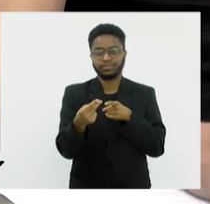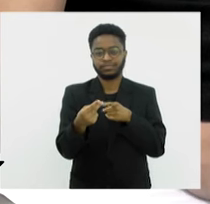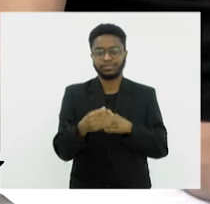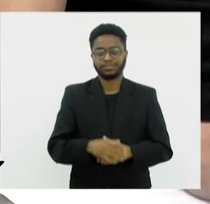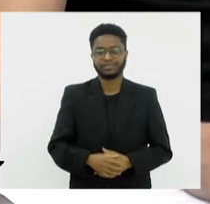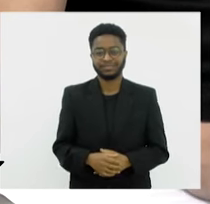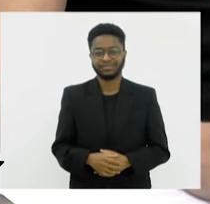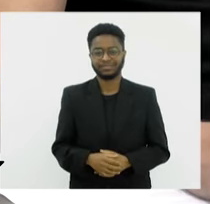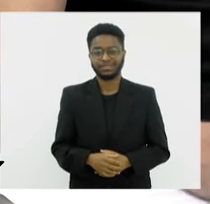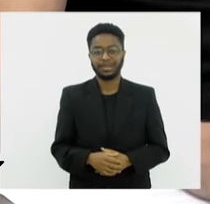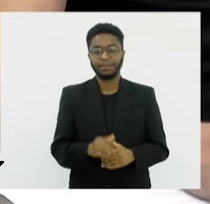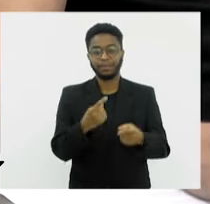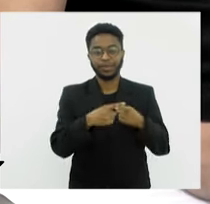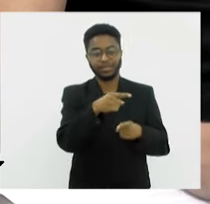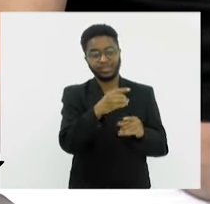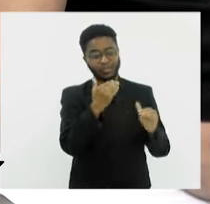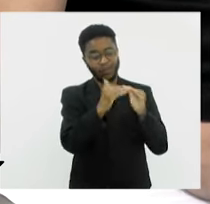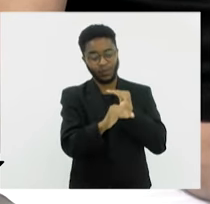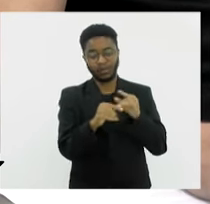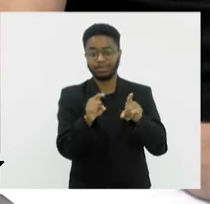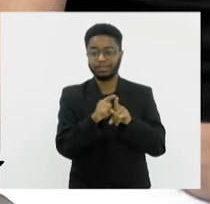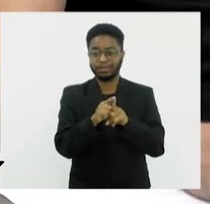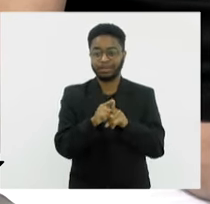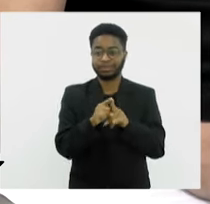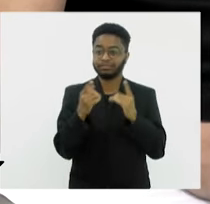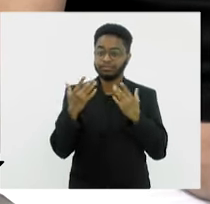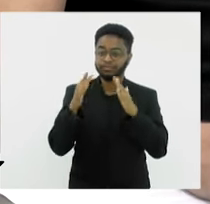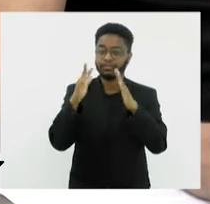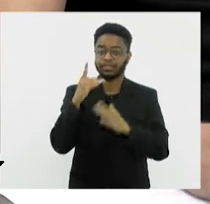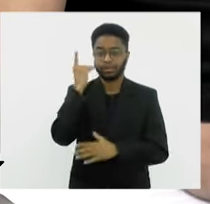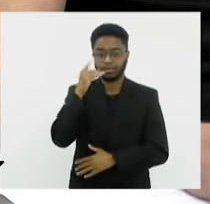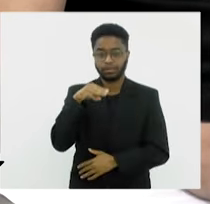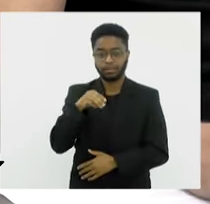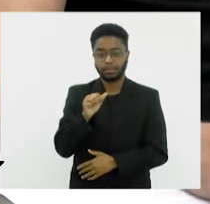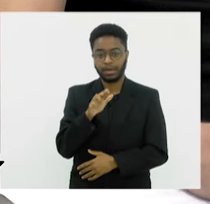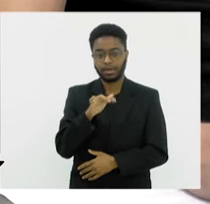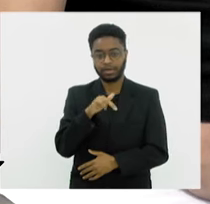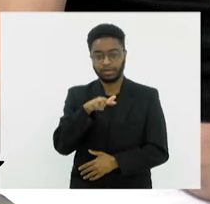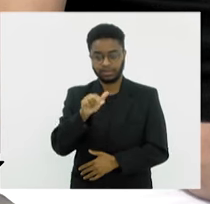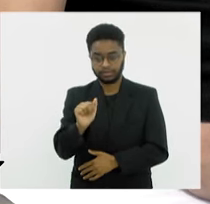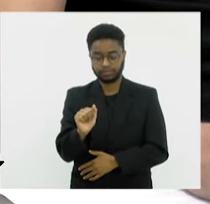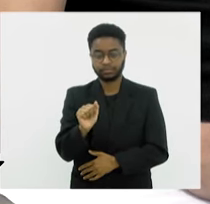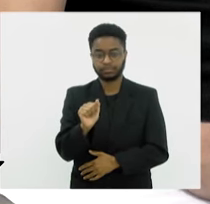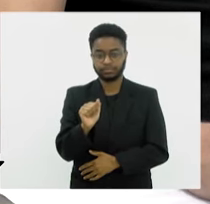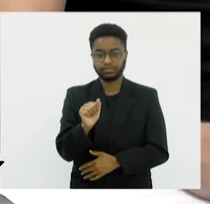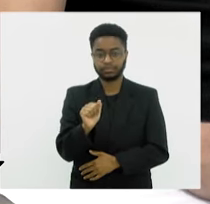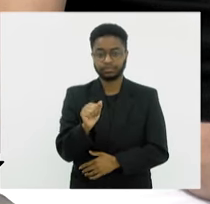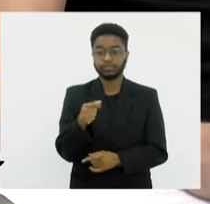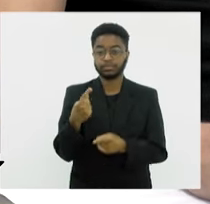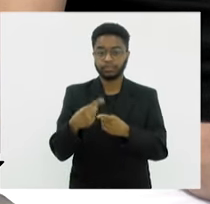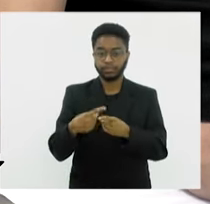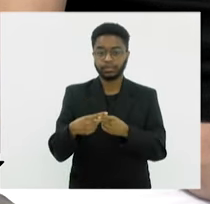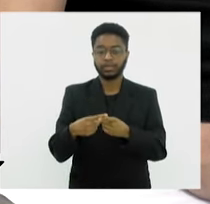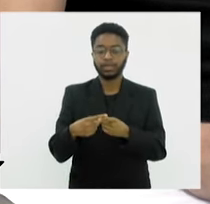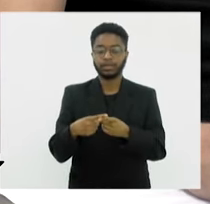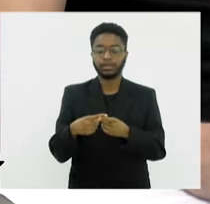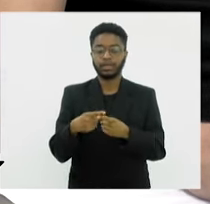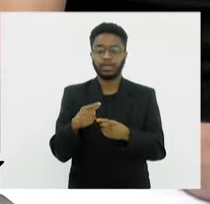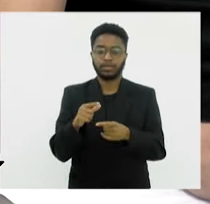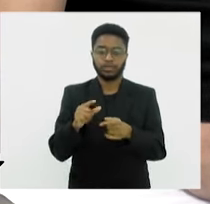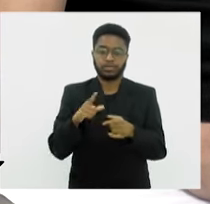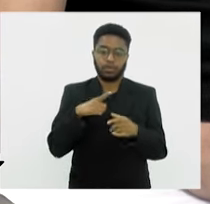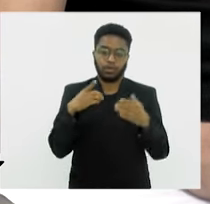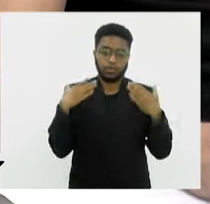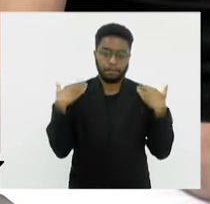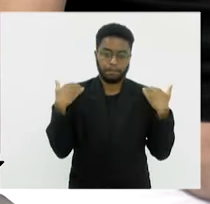divergência. E também saudando a deputada Marina, do MST, que um réis passeio pelos